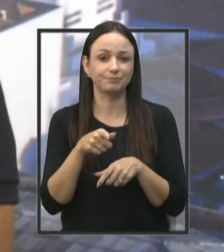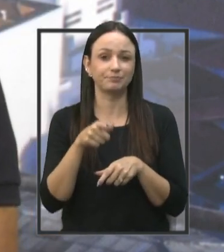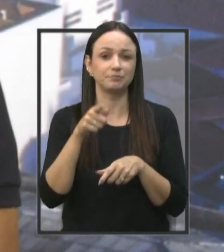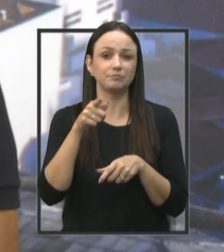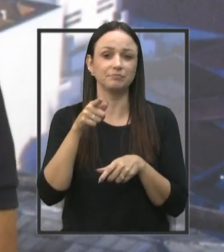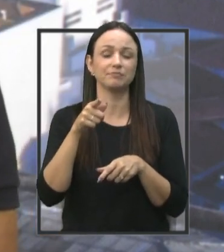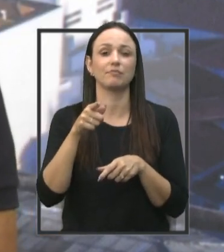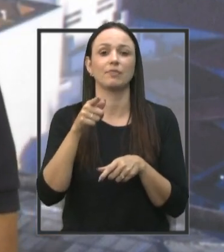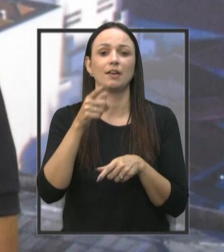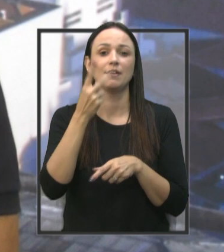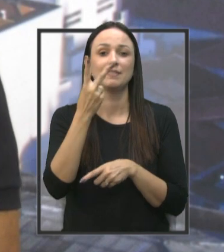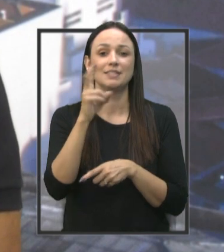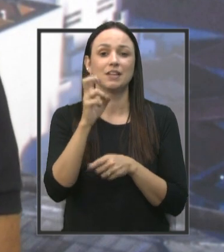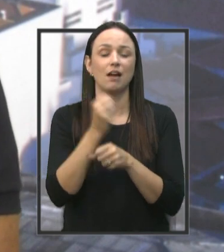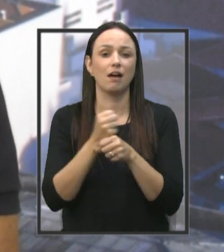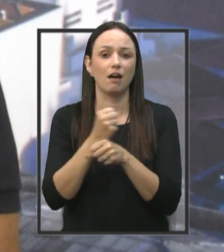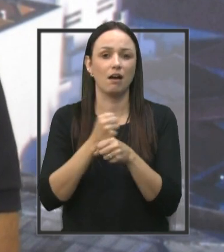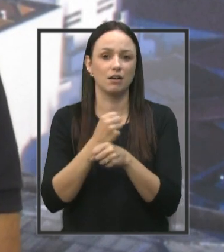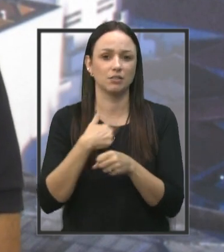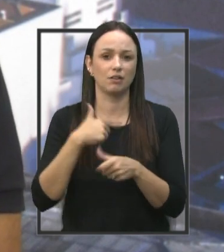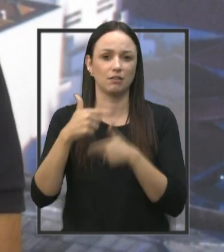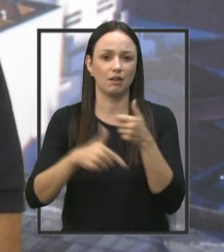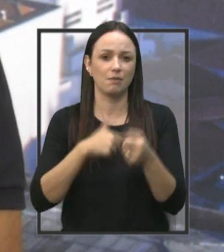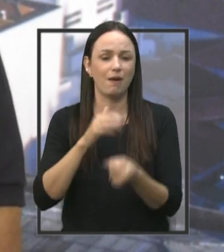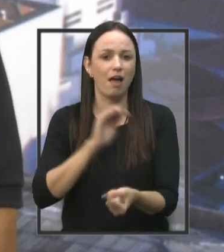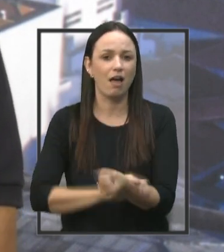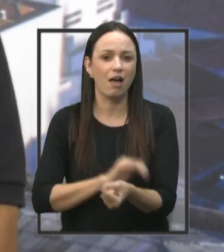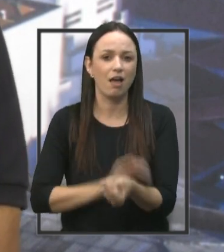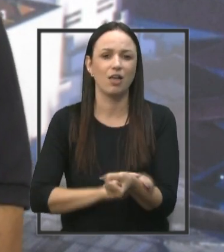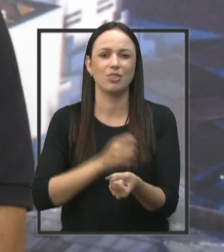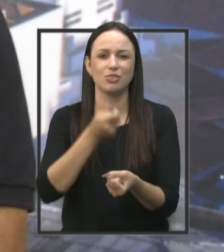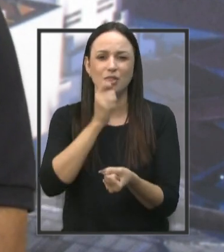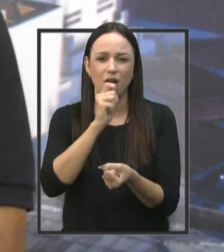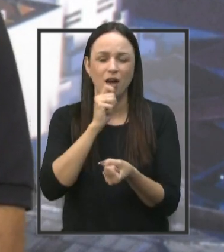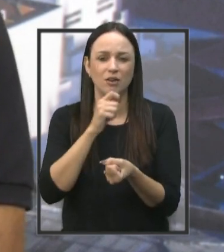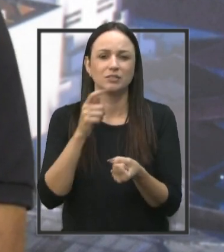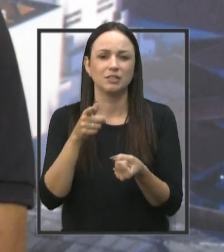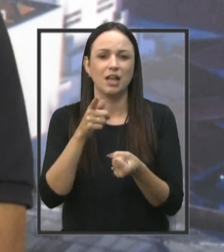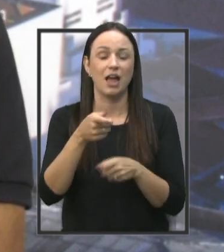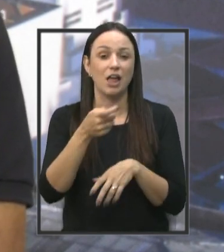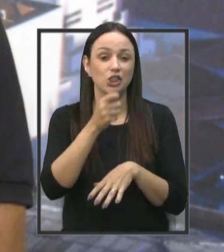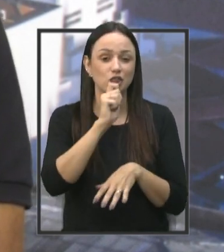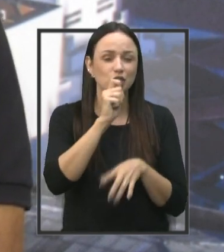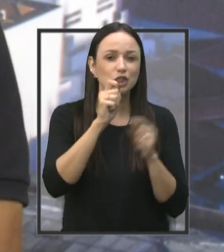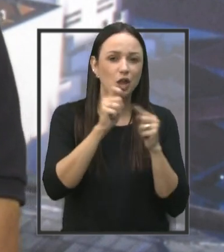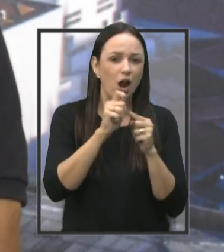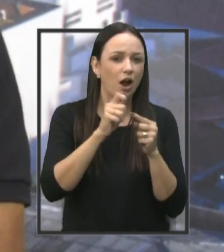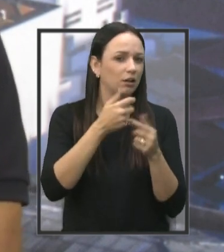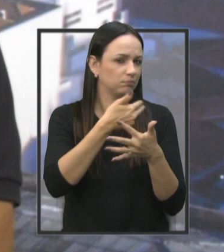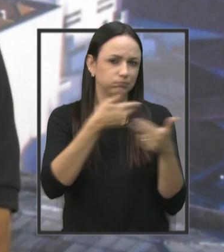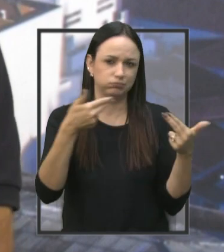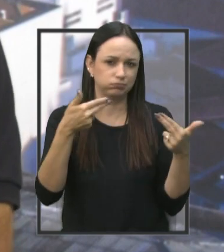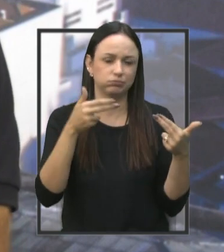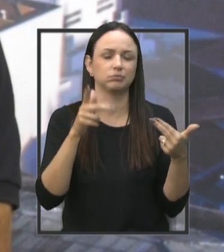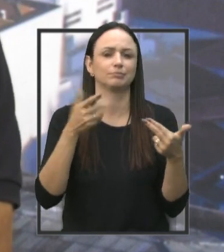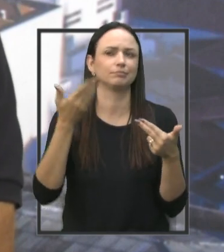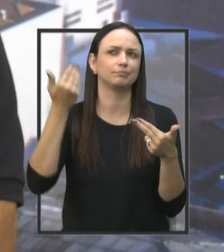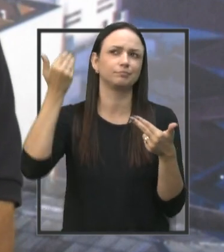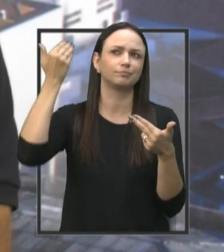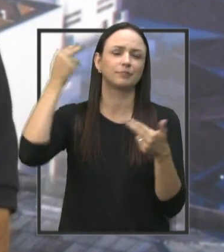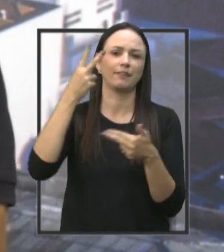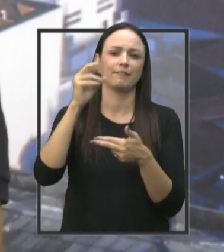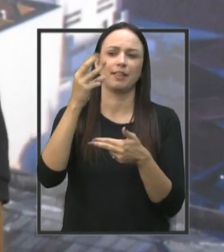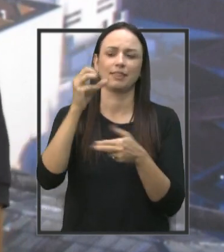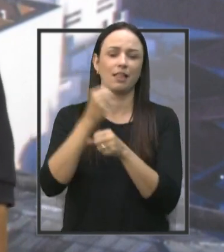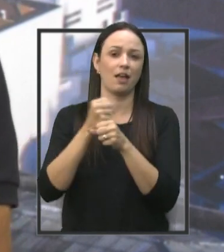são 25 anos que eu trabalho com dependência química. As drogas, em um determinado momento histórico lá atrás, vamos dizer, há